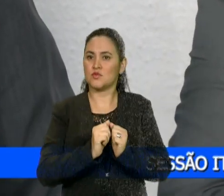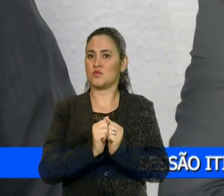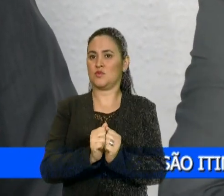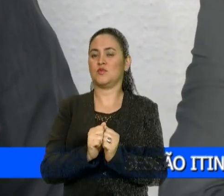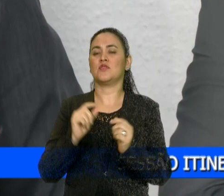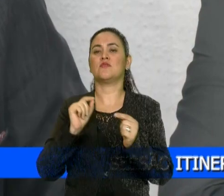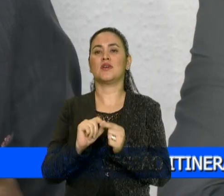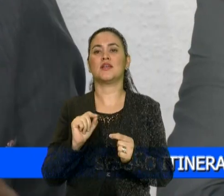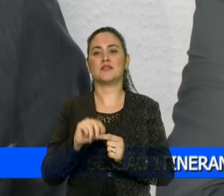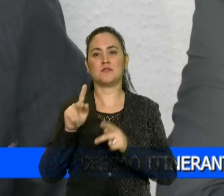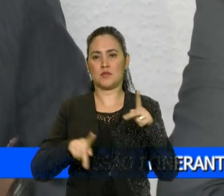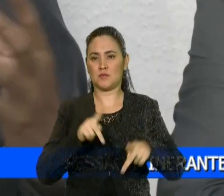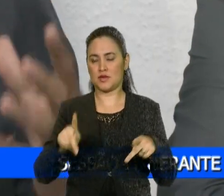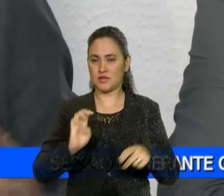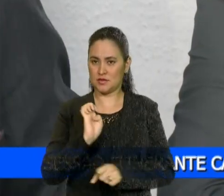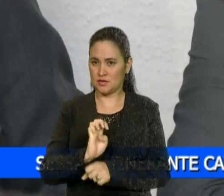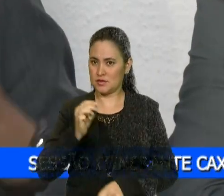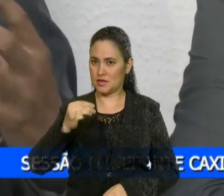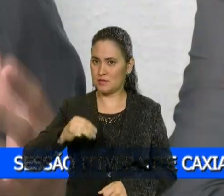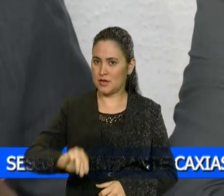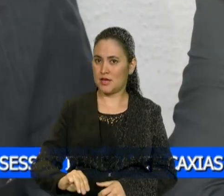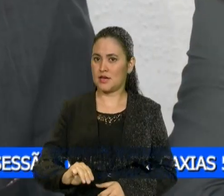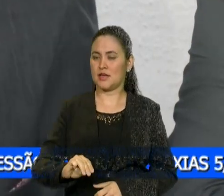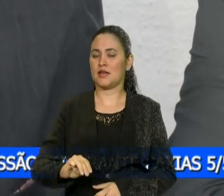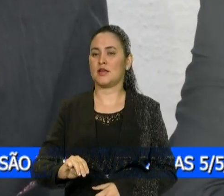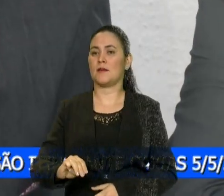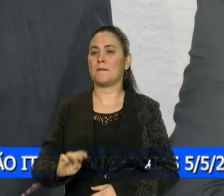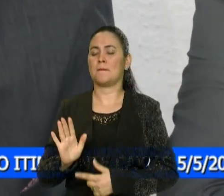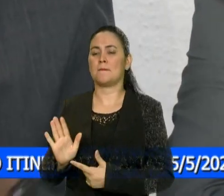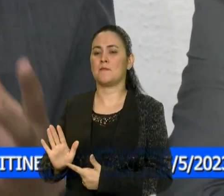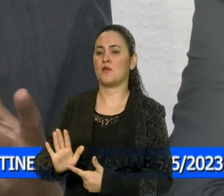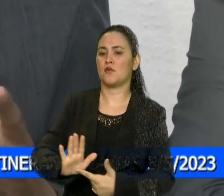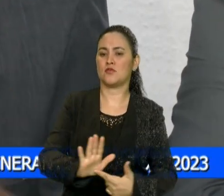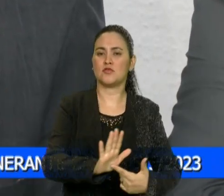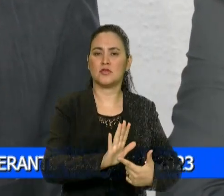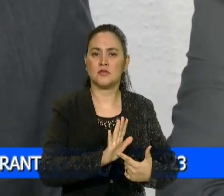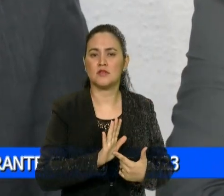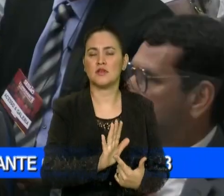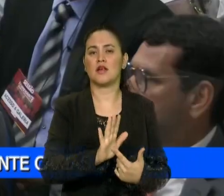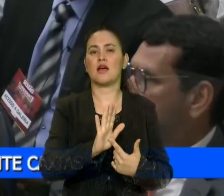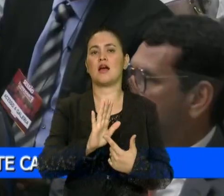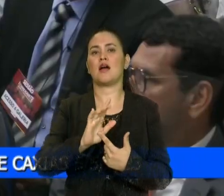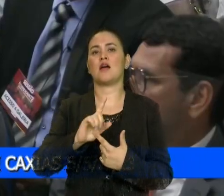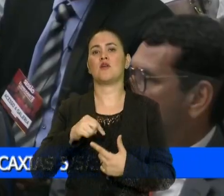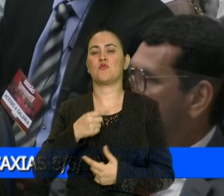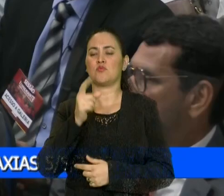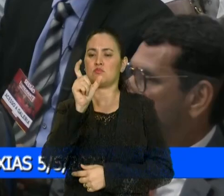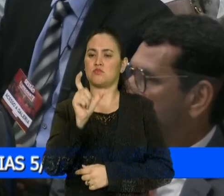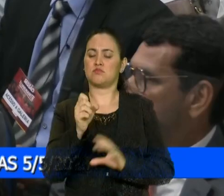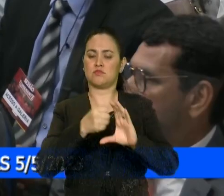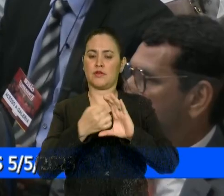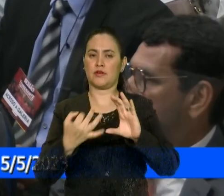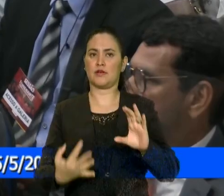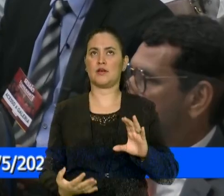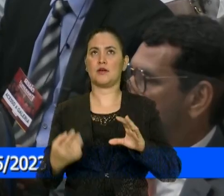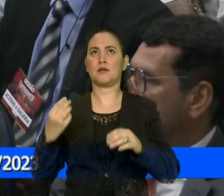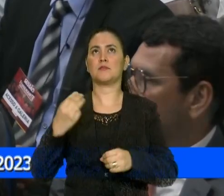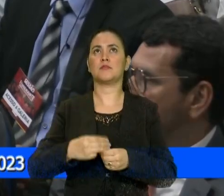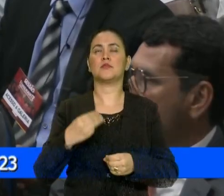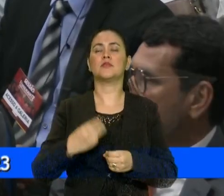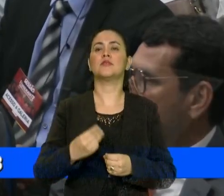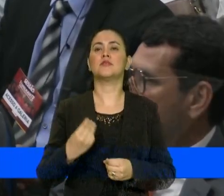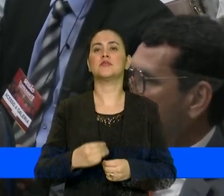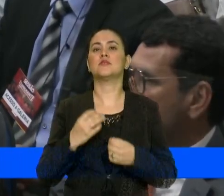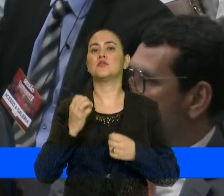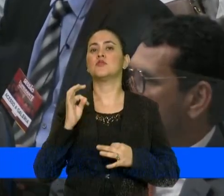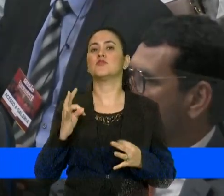Maranhão, o nosso brilho, o nosso encanto, a nossa realidade do nosso município. Sejam todos bem-vindos e,